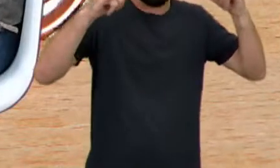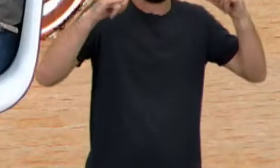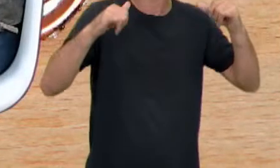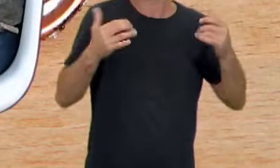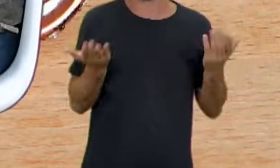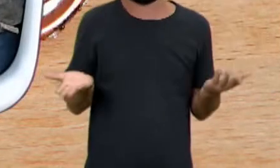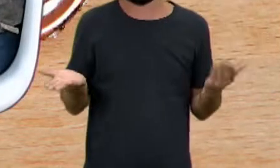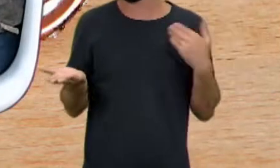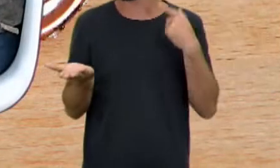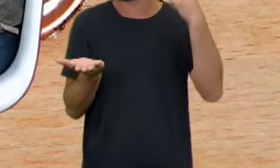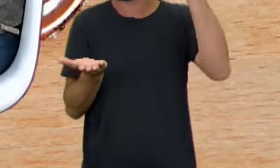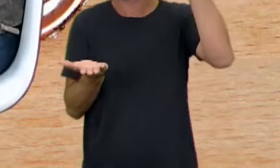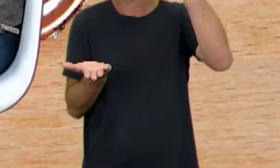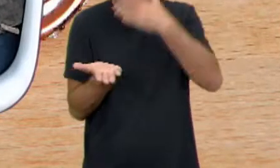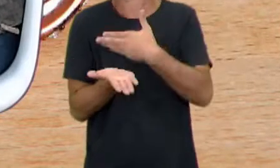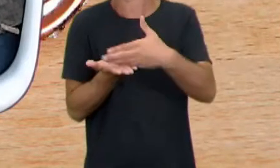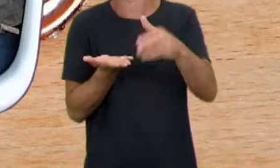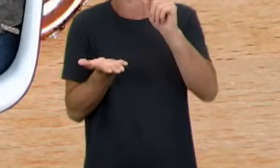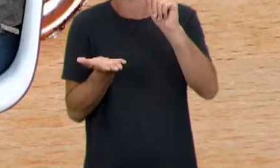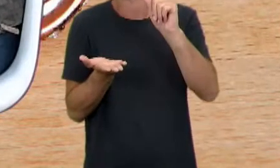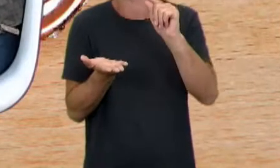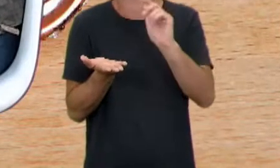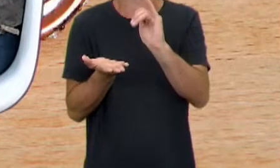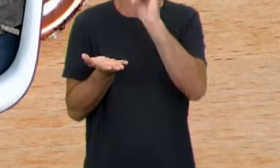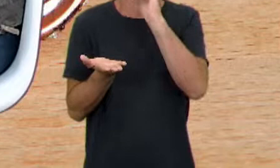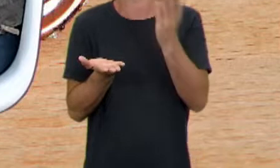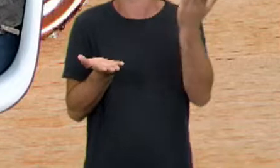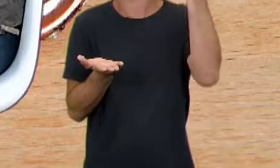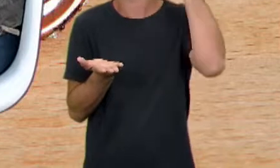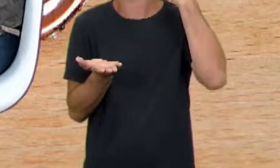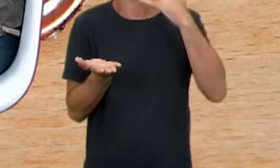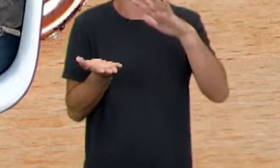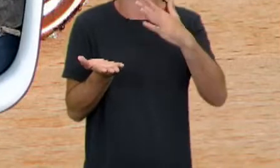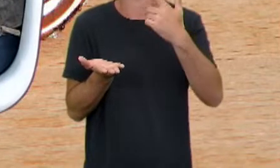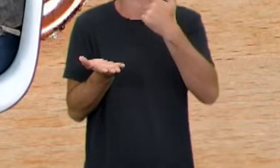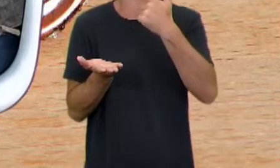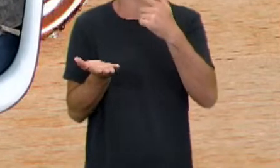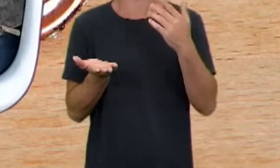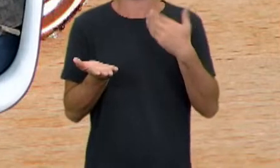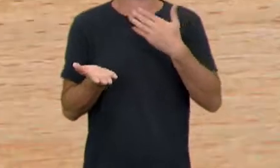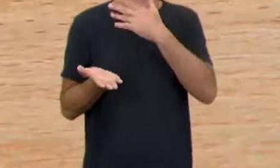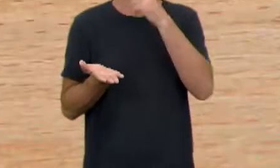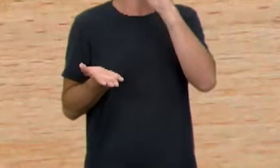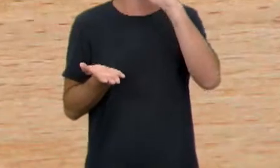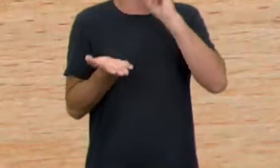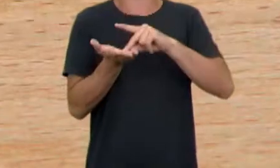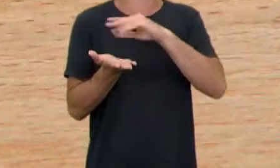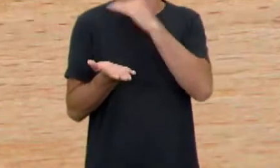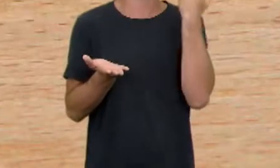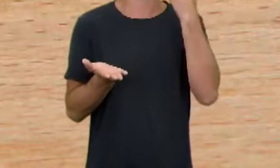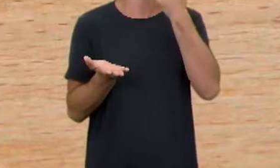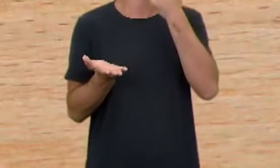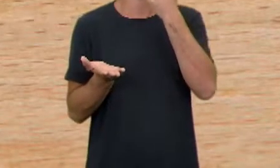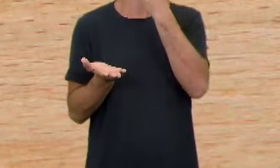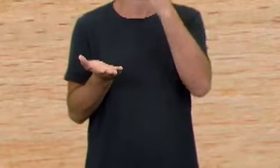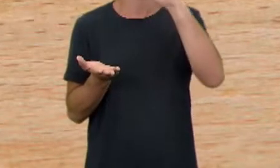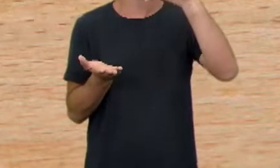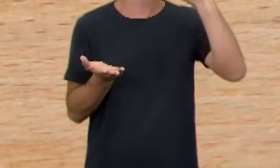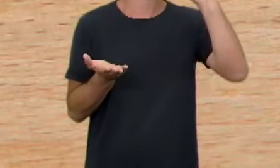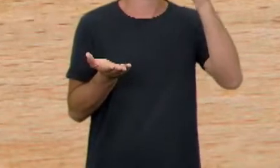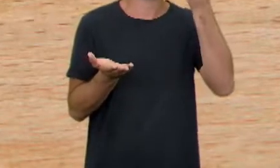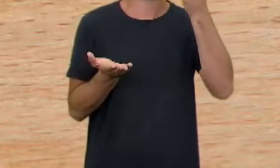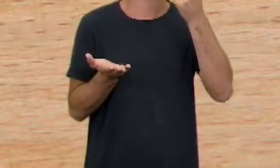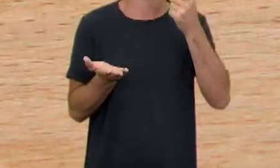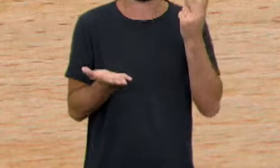pensar? Que naquela época, penso em 2000 meu pai faleceu em 98, esse momento deve ter sido lá por 2002, mais ou